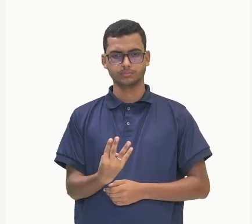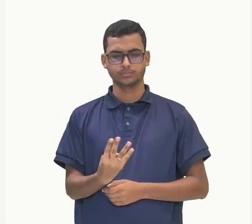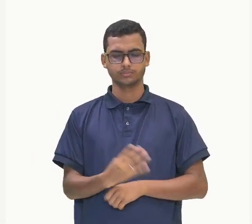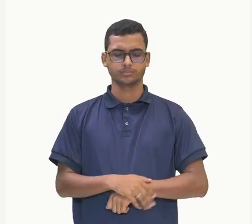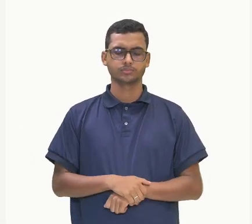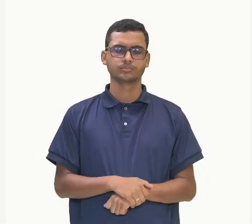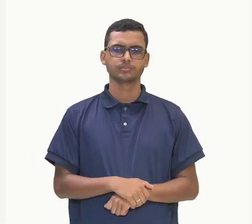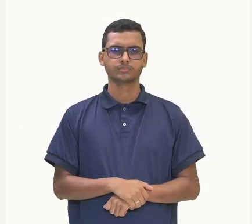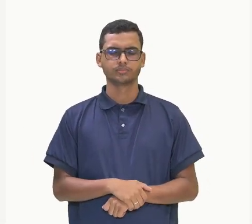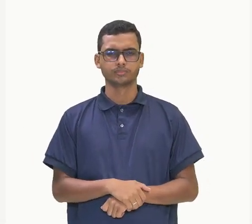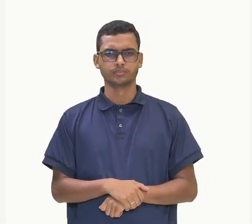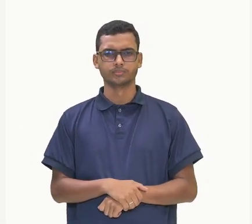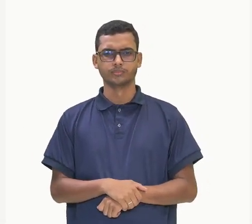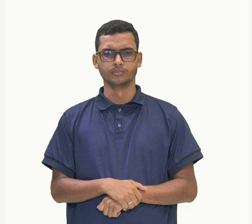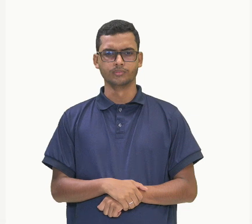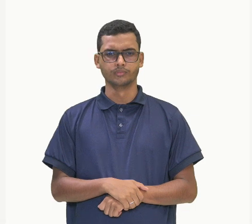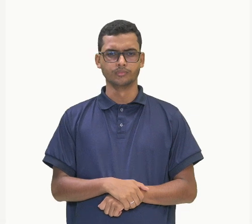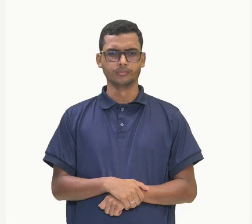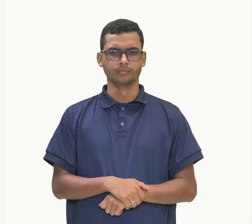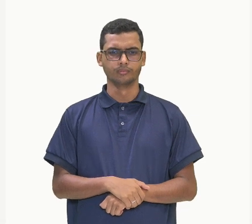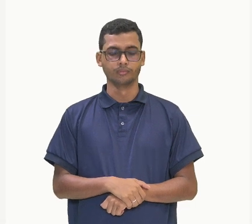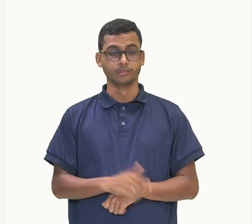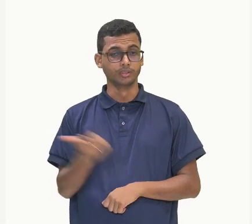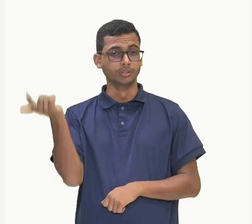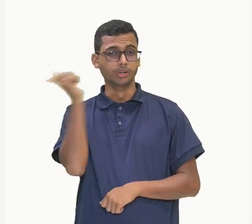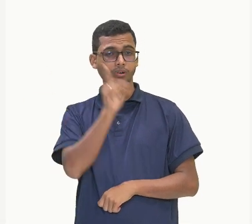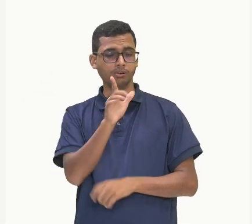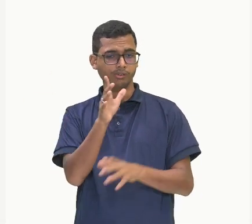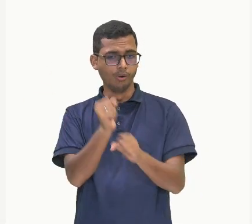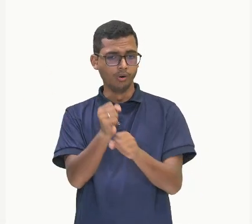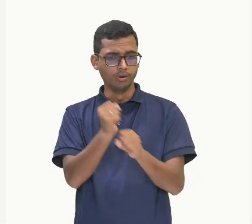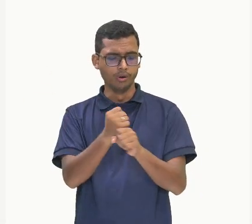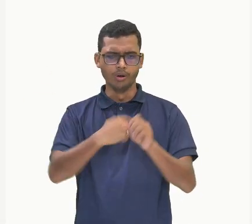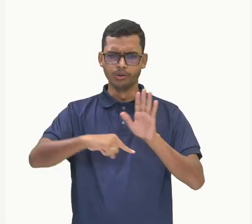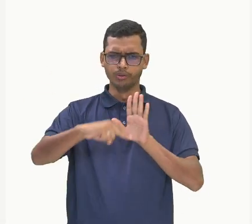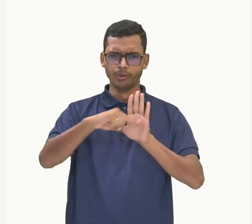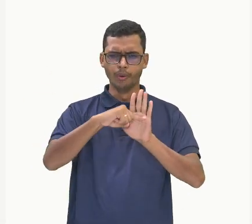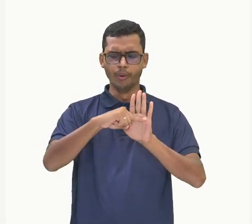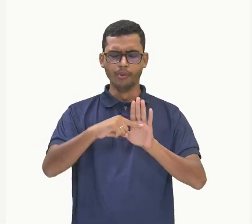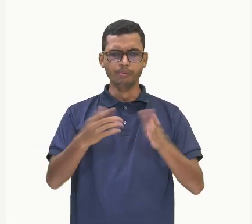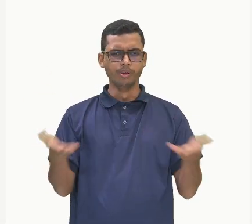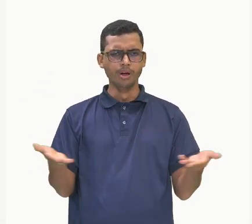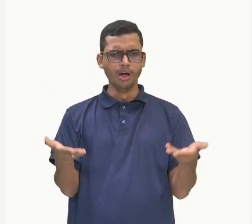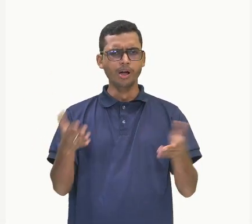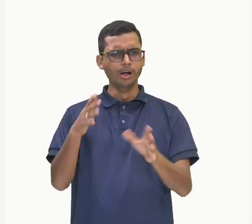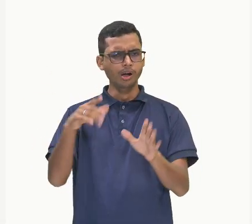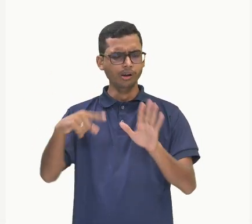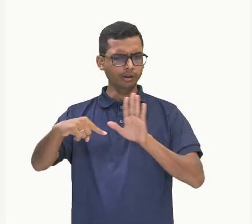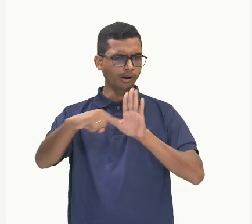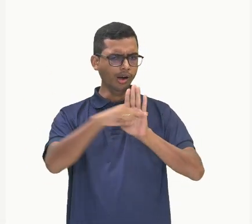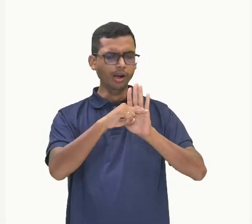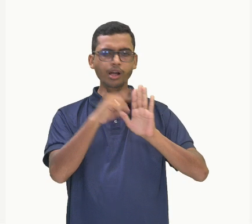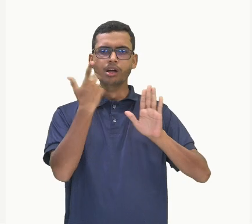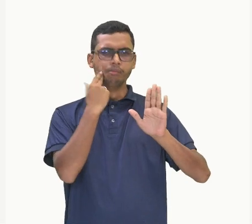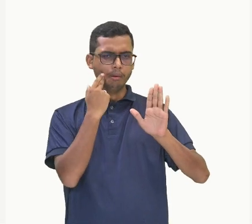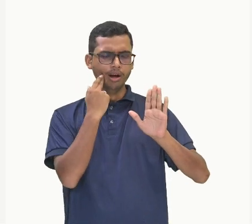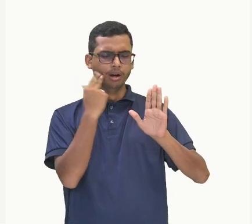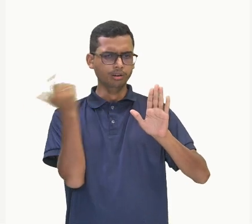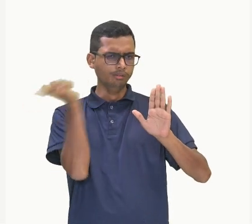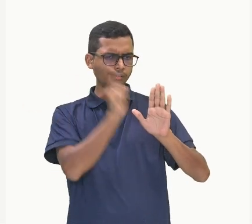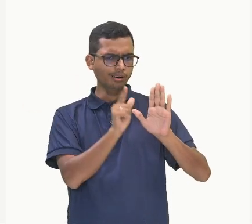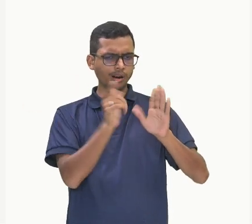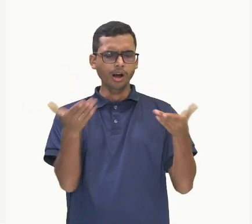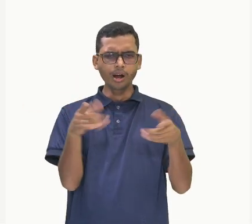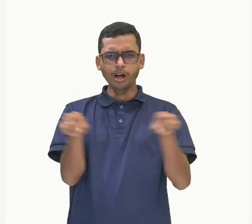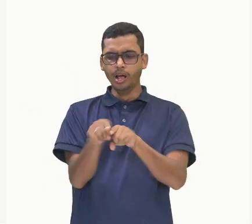6,234. Nisso eu vou fazer a diferença. Então, eu vou fazer subtração. E aí, eu faço a subtração normal. 7